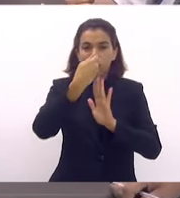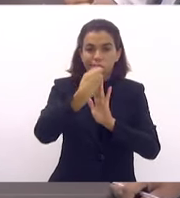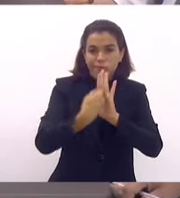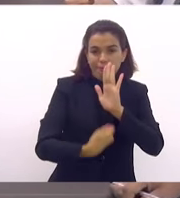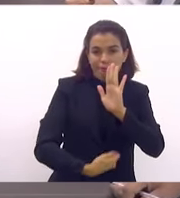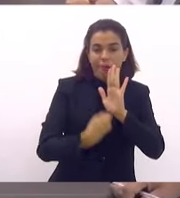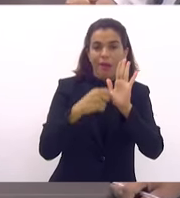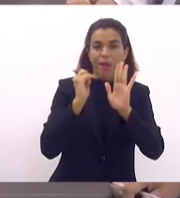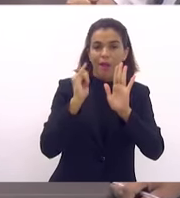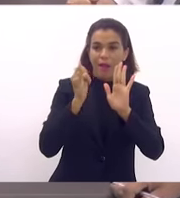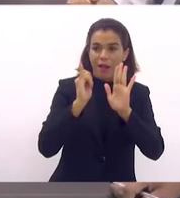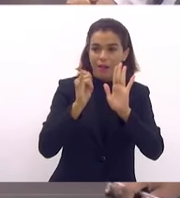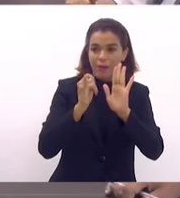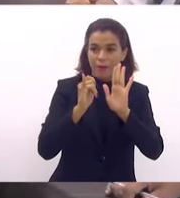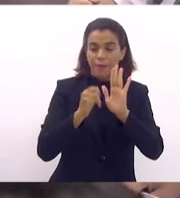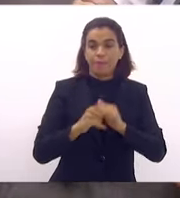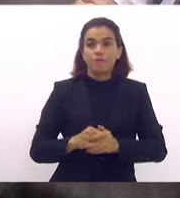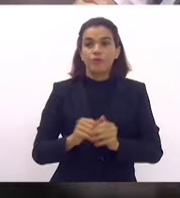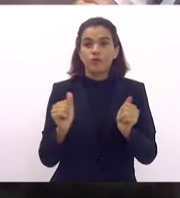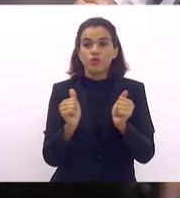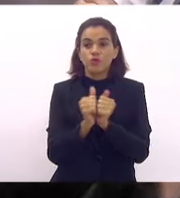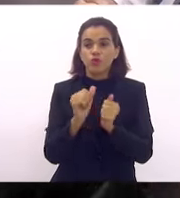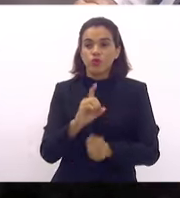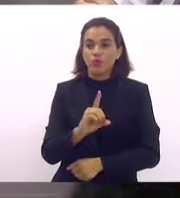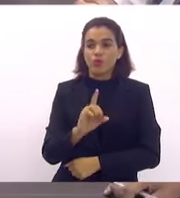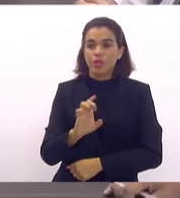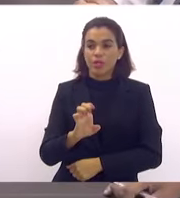a FAITEC. A FAITEC e o Degase.